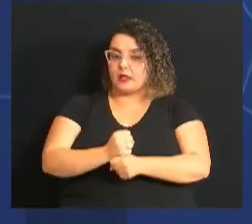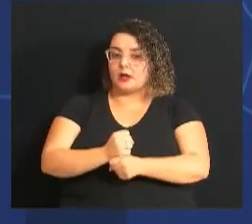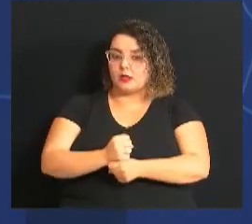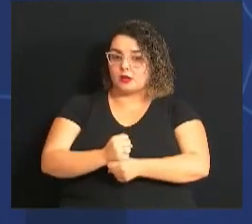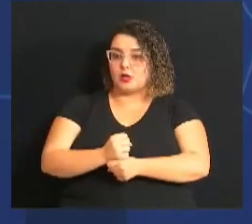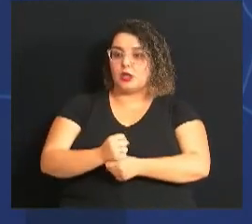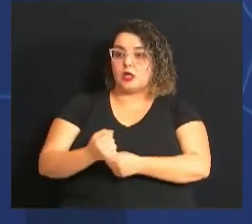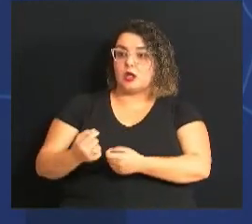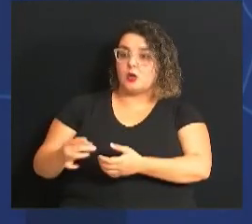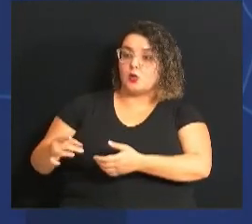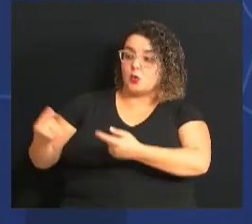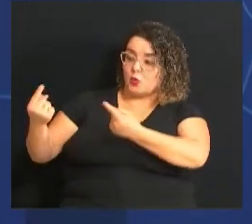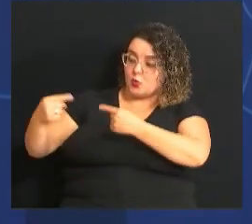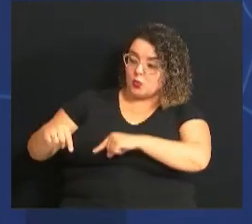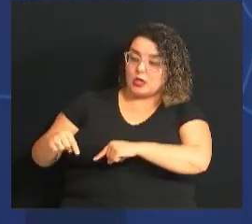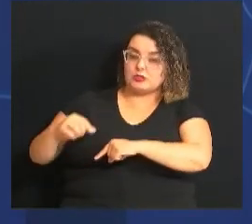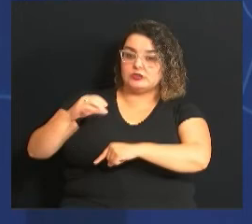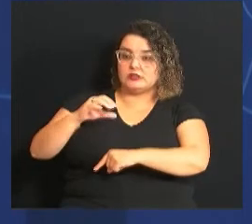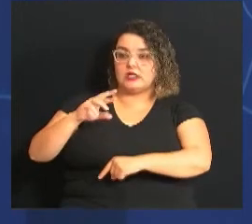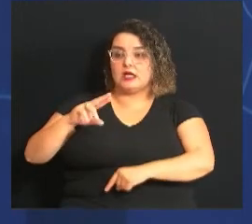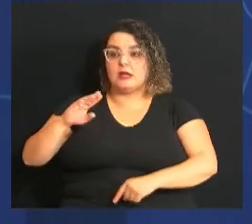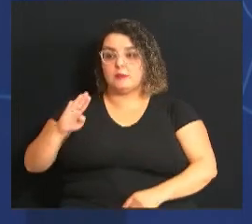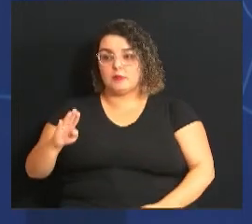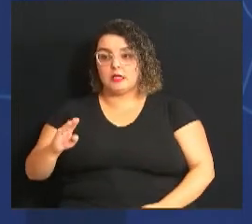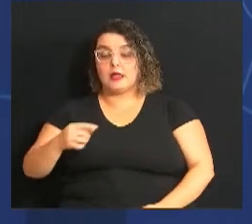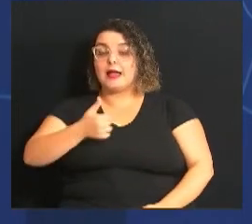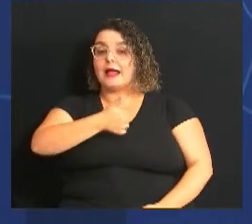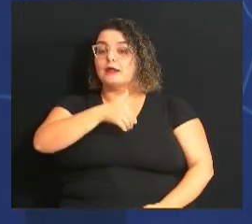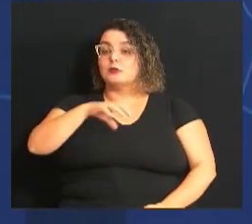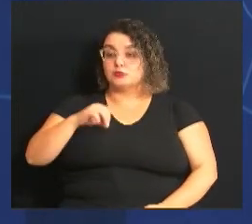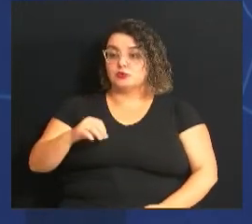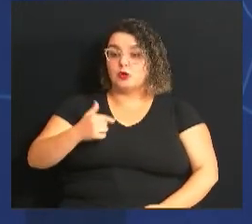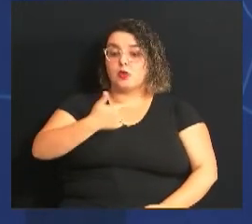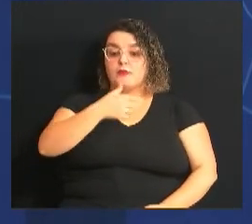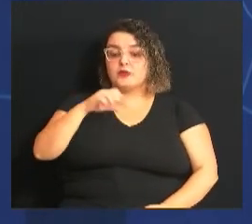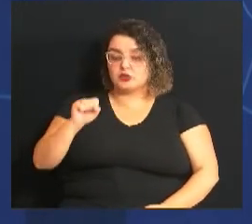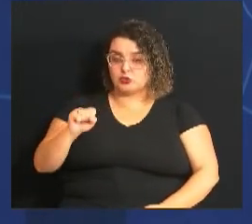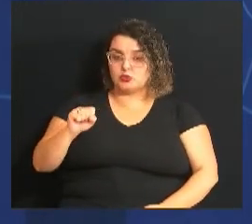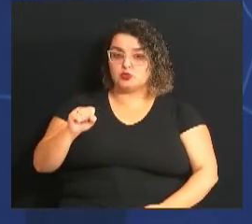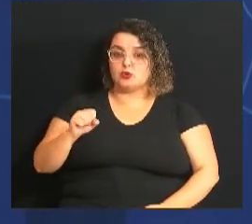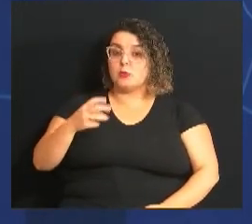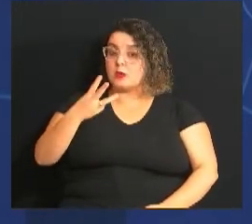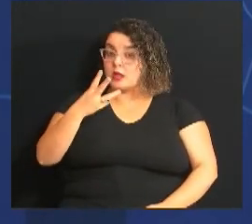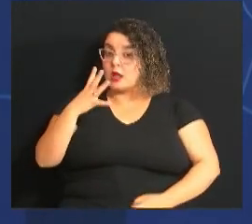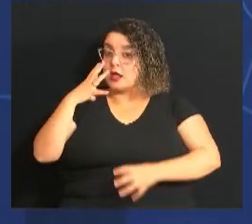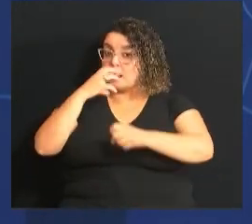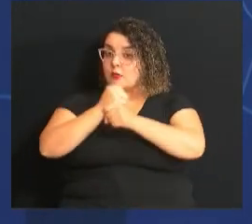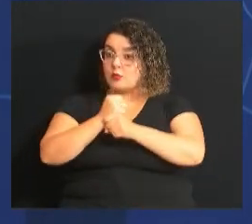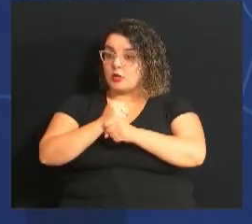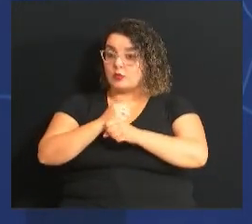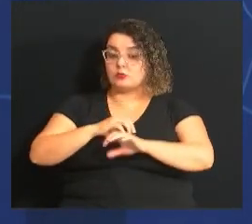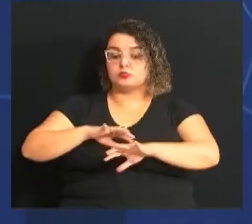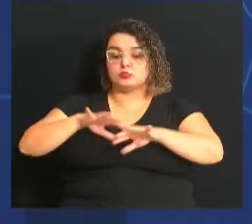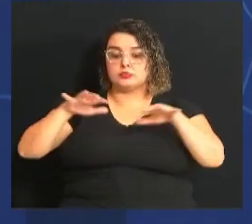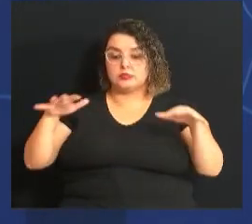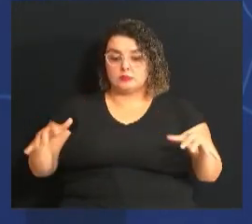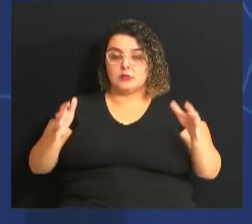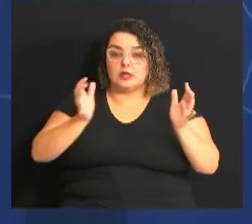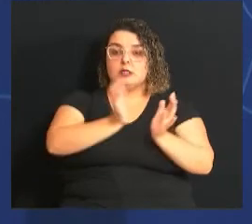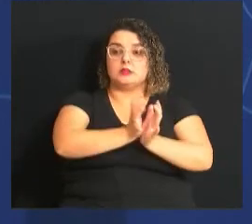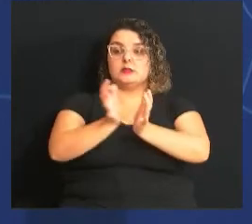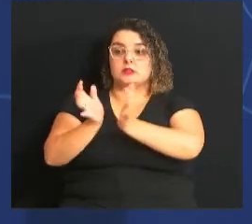de logo mais, o CRB, é o 10º colocado com 28. Então, 3 pontos separam as equipes na tabela